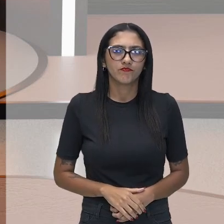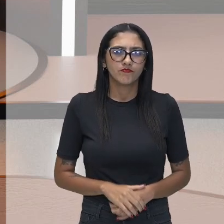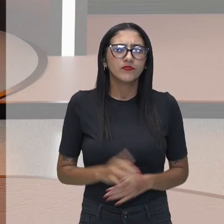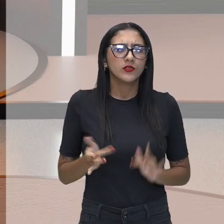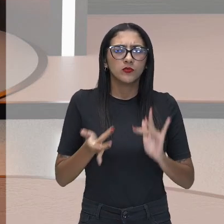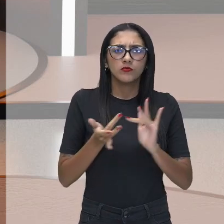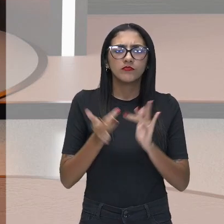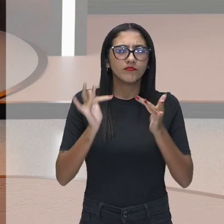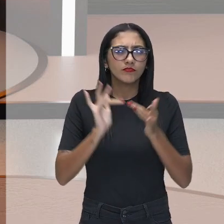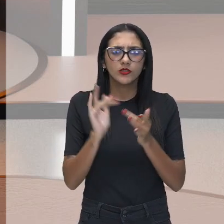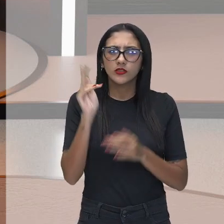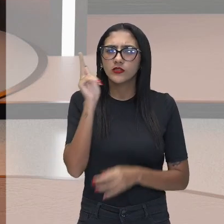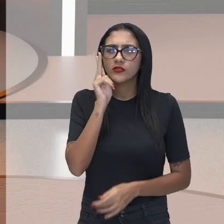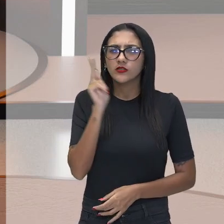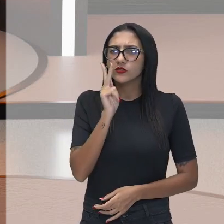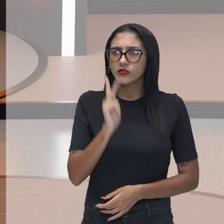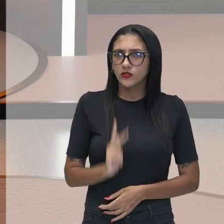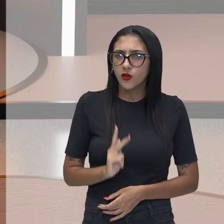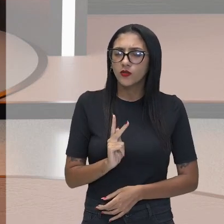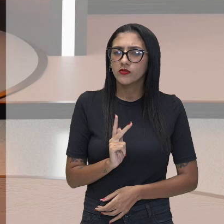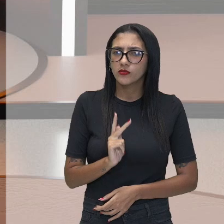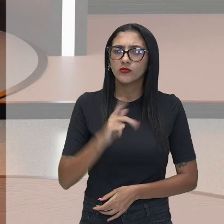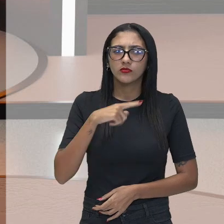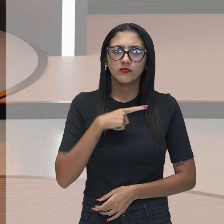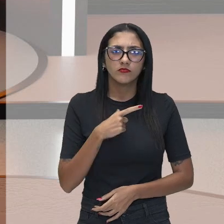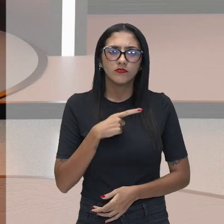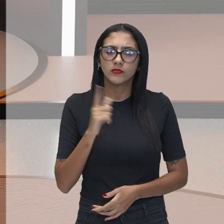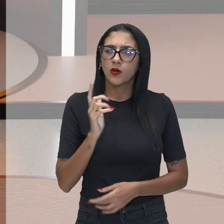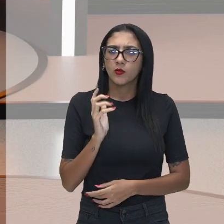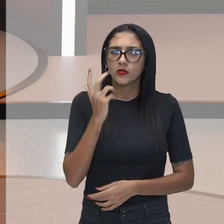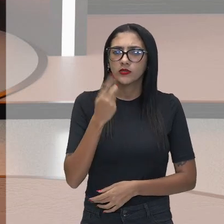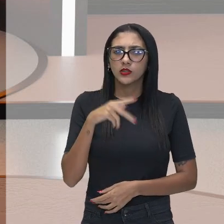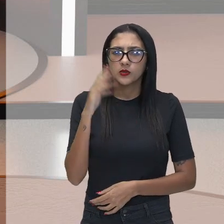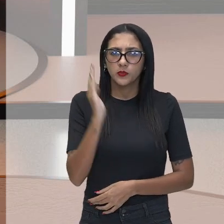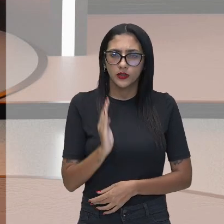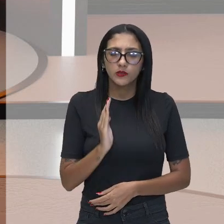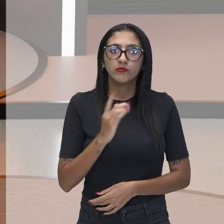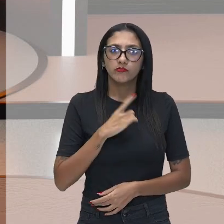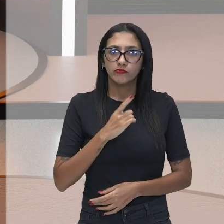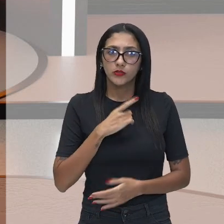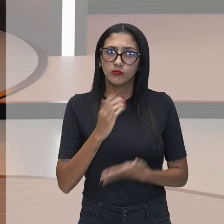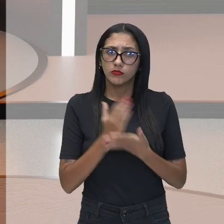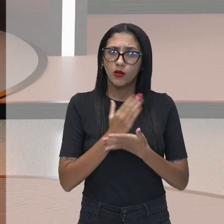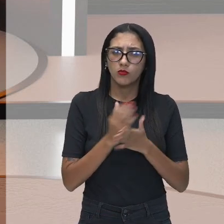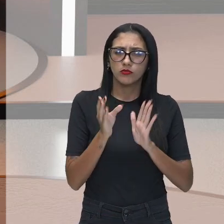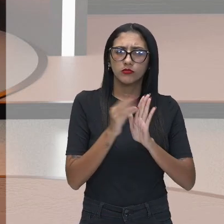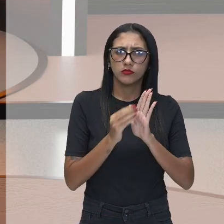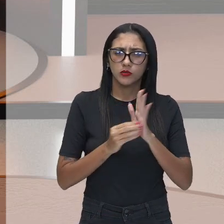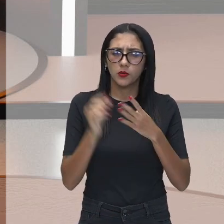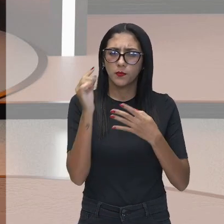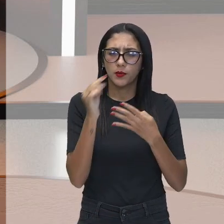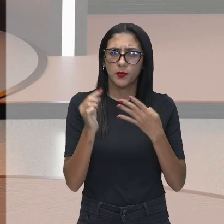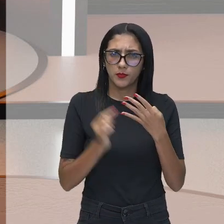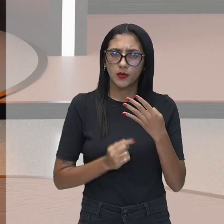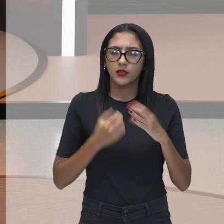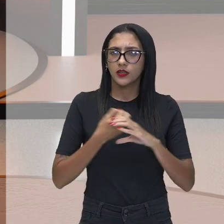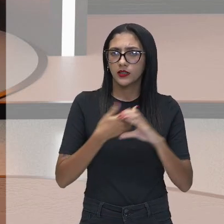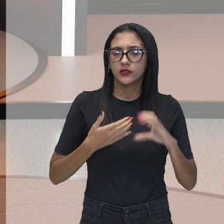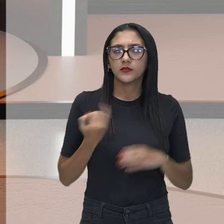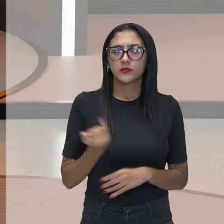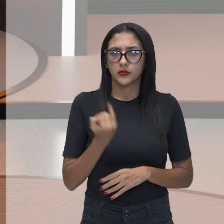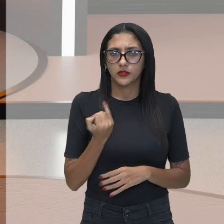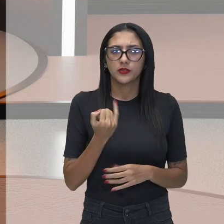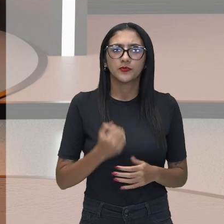contexto histórico desse processo da chamada proclamação da República no Brasil, nós temos algumas coisas que são bem importantes falar, como, por